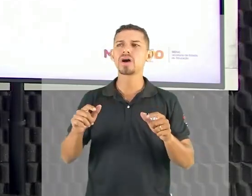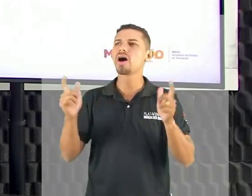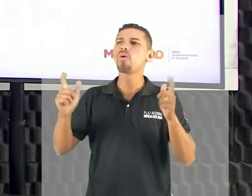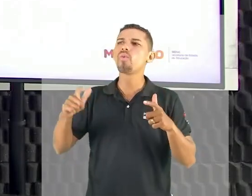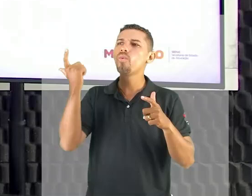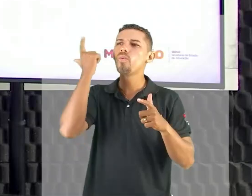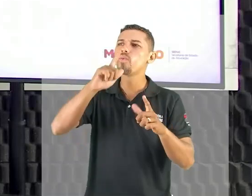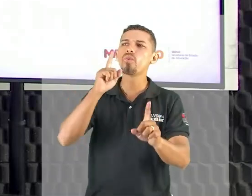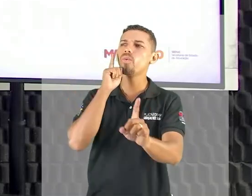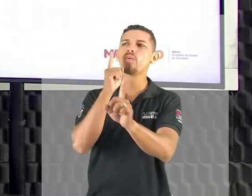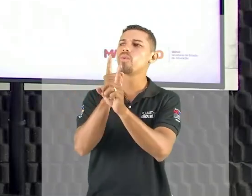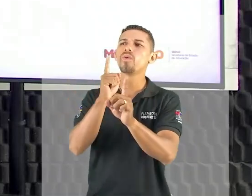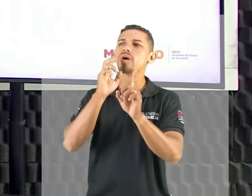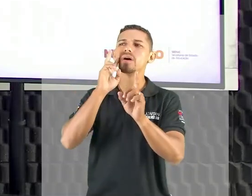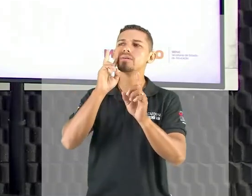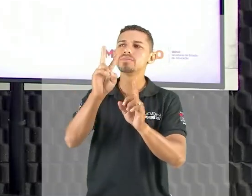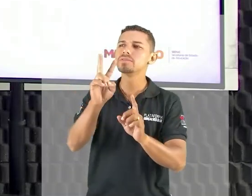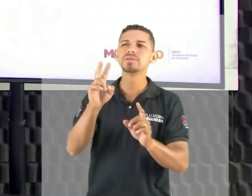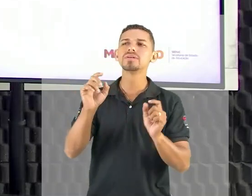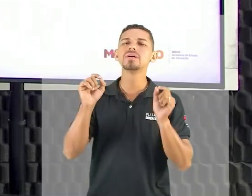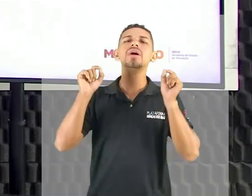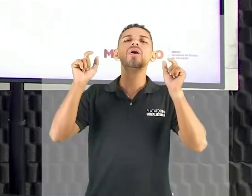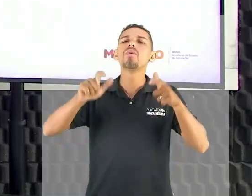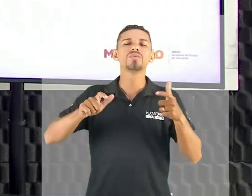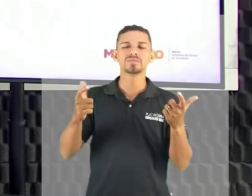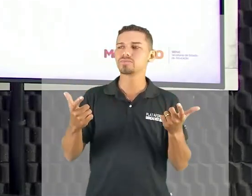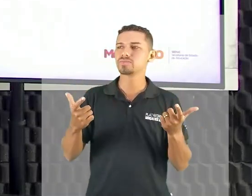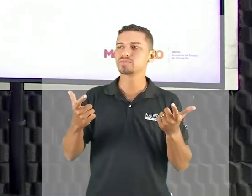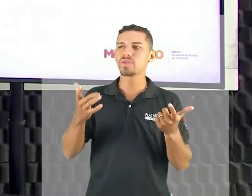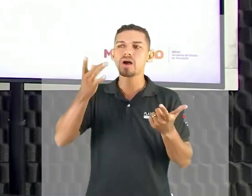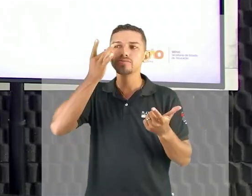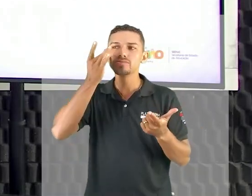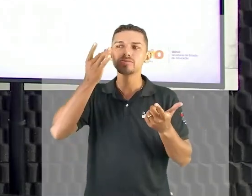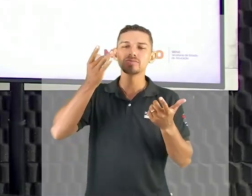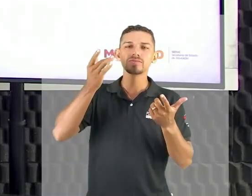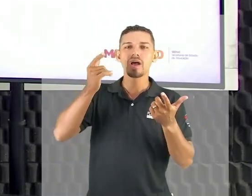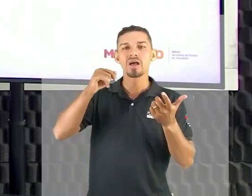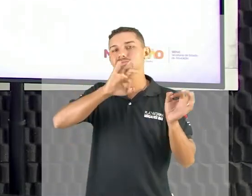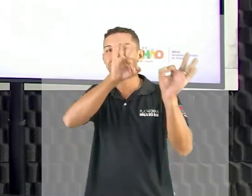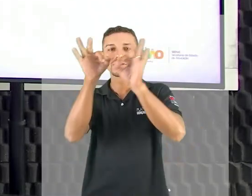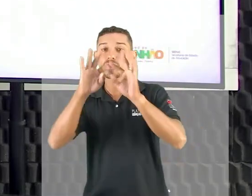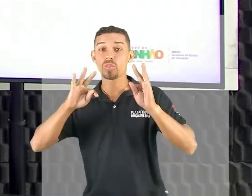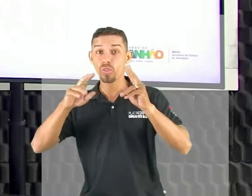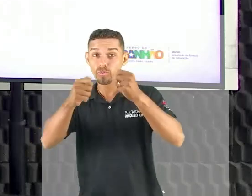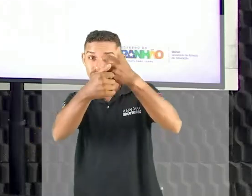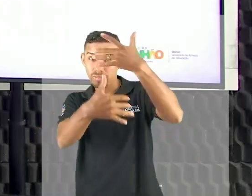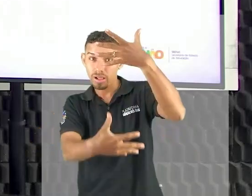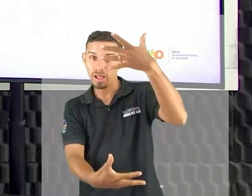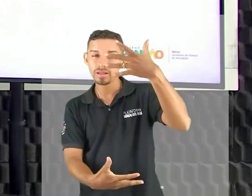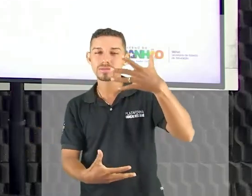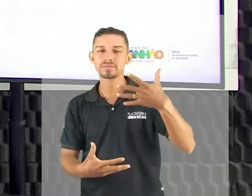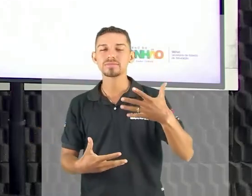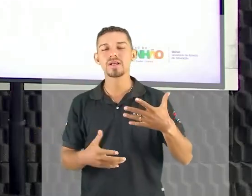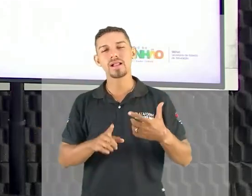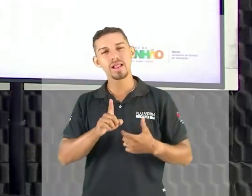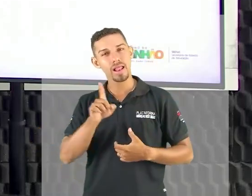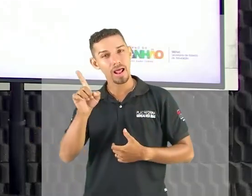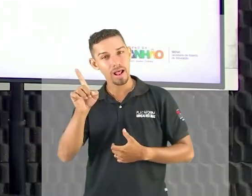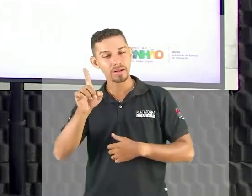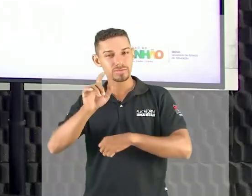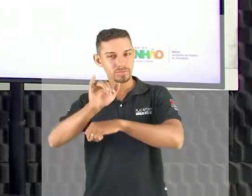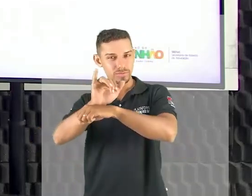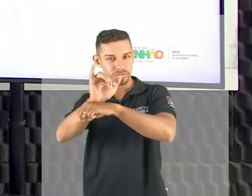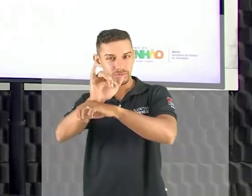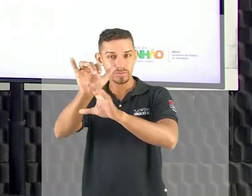assistir essas aulas Onde é que estão todas lá para eu poder escolher ou até mesmo para eu assistir todas para eu maratonar vai tá lá